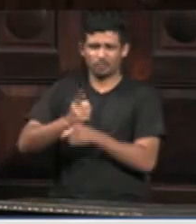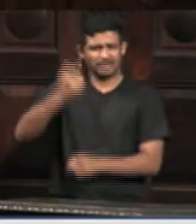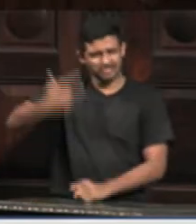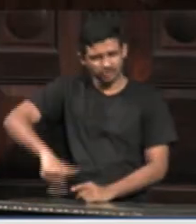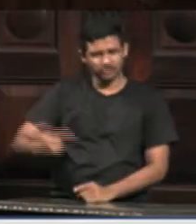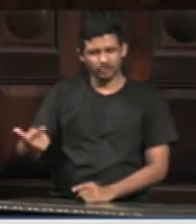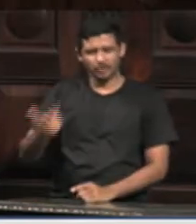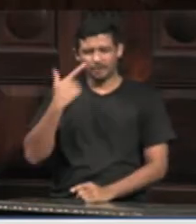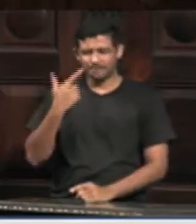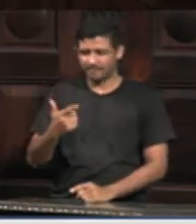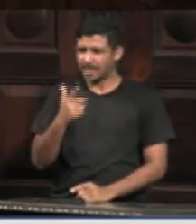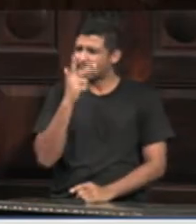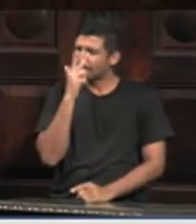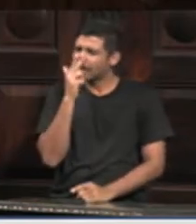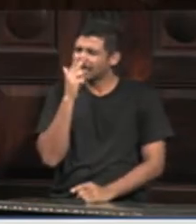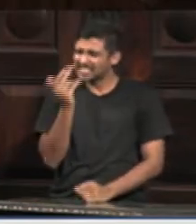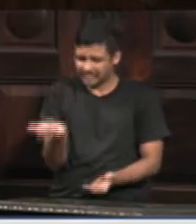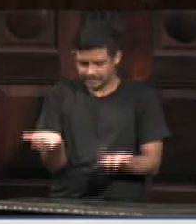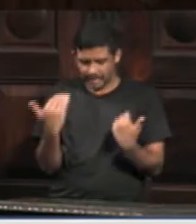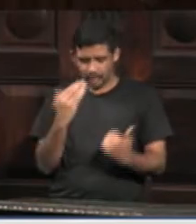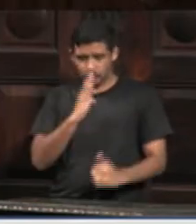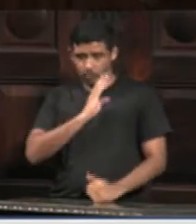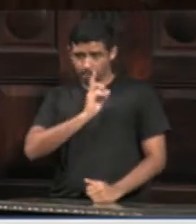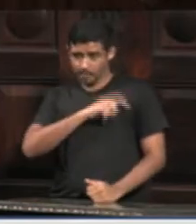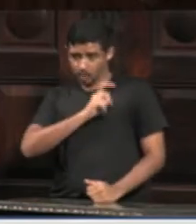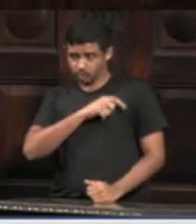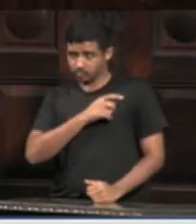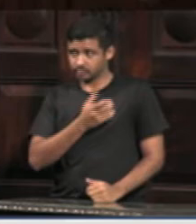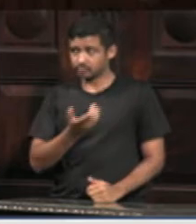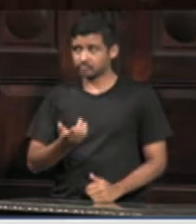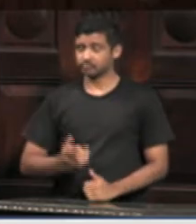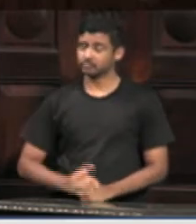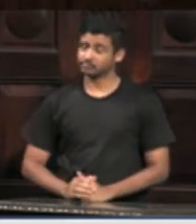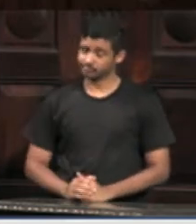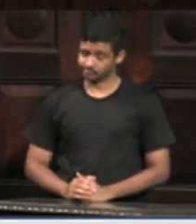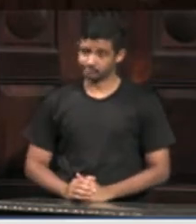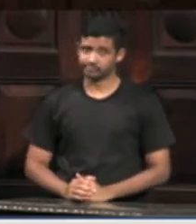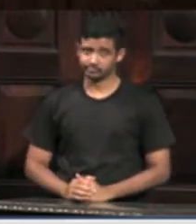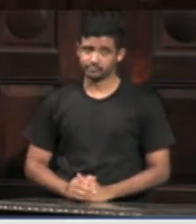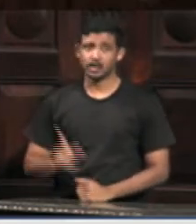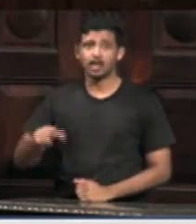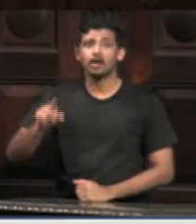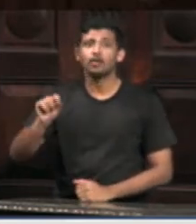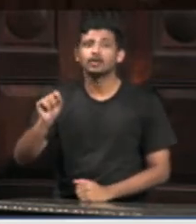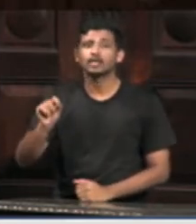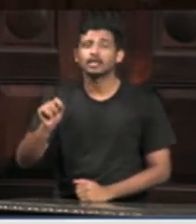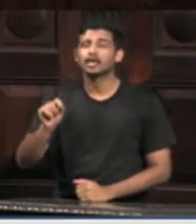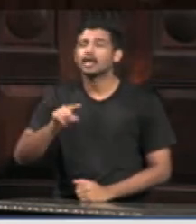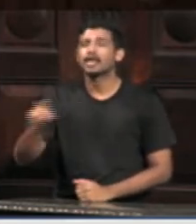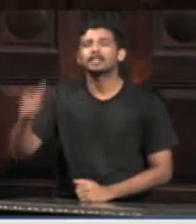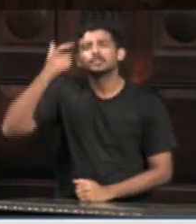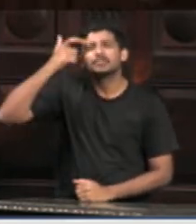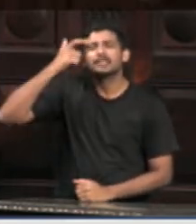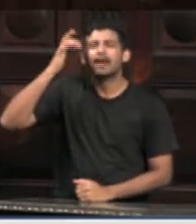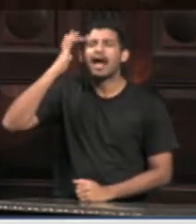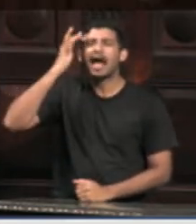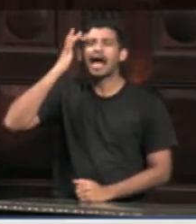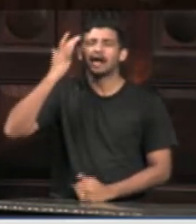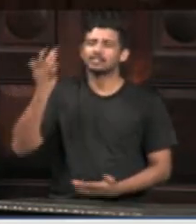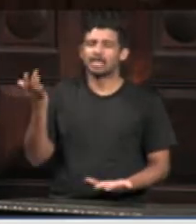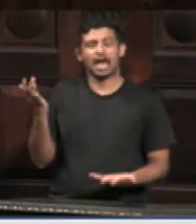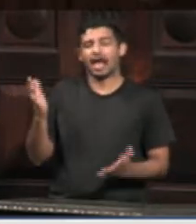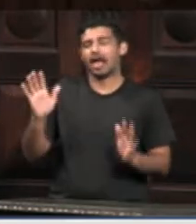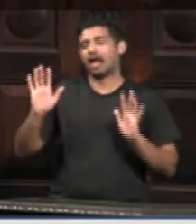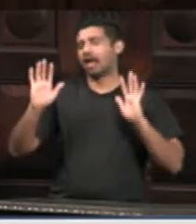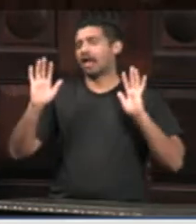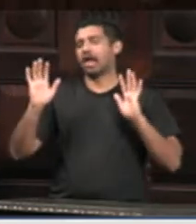da maldade. Isto é, mais uma vez, achar que a